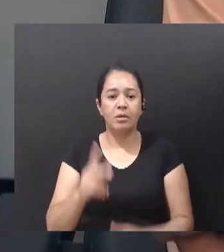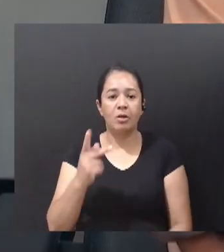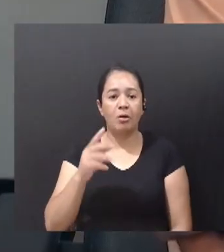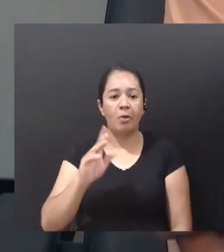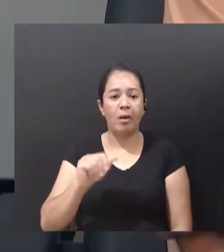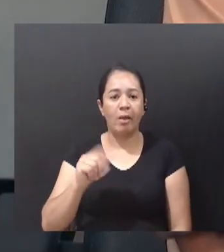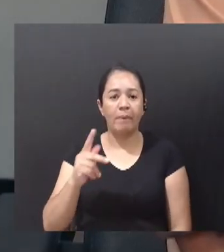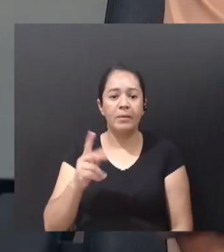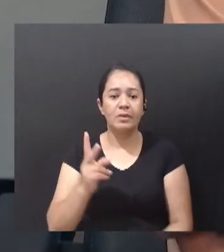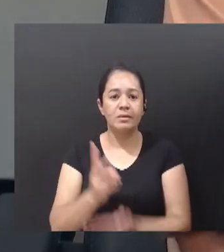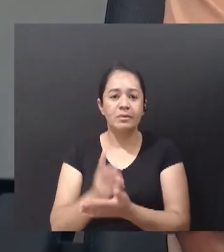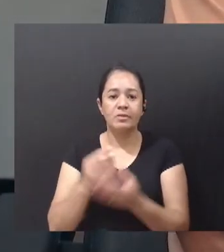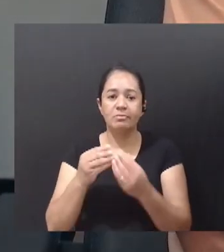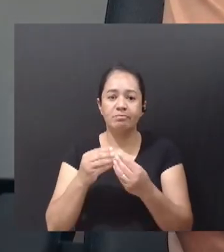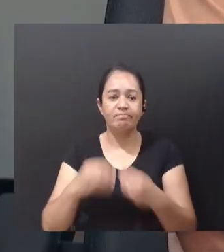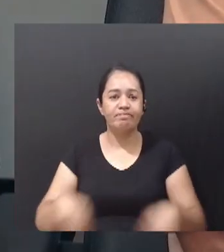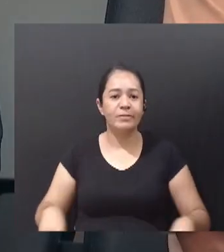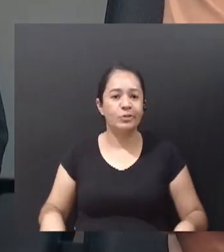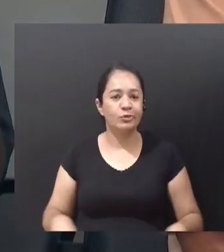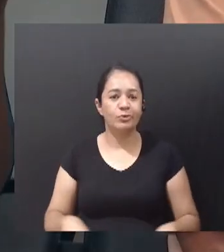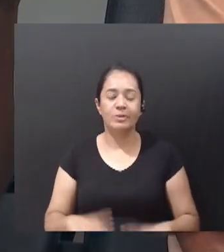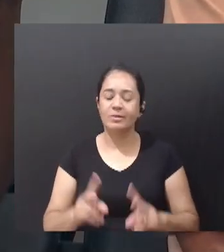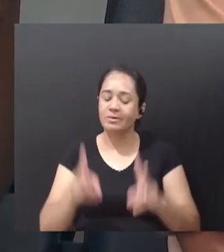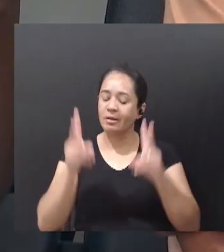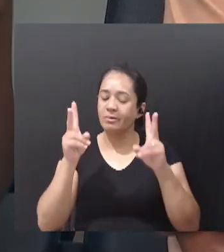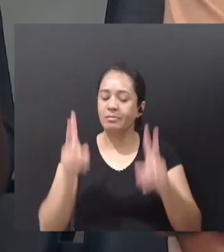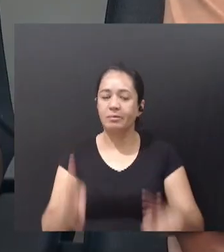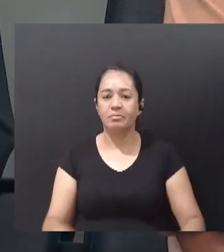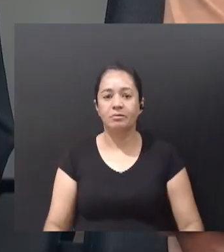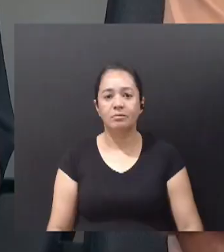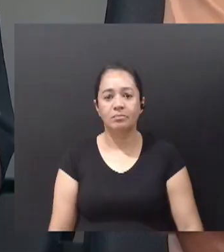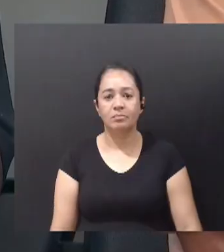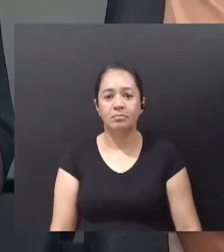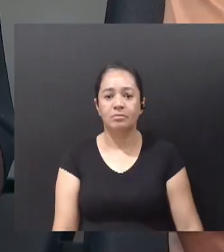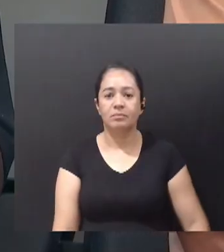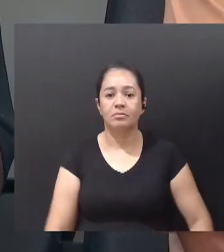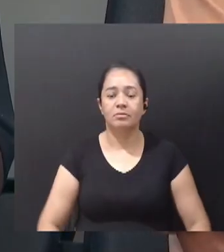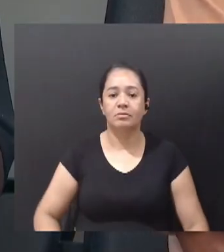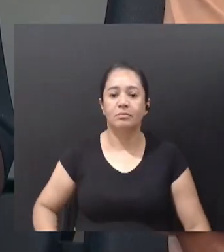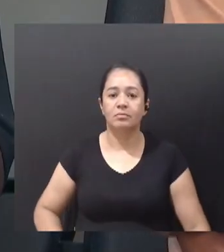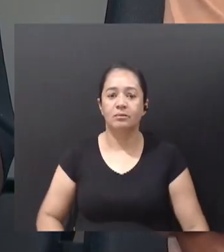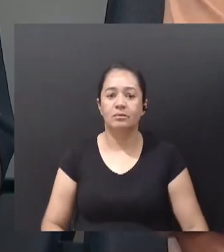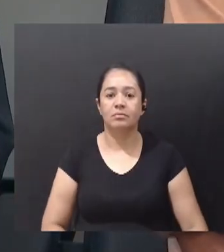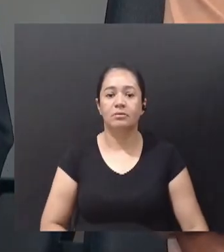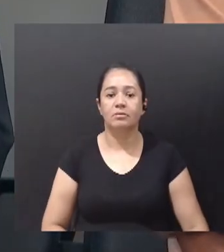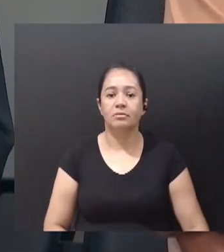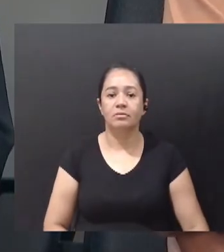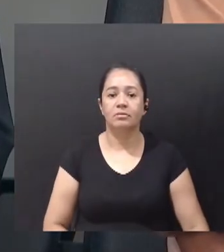sem receber, né, sabe, né? Começou a melhorar um pouquinho, que a gente começava a fazer alguns shows,